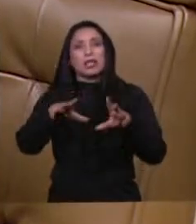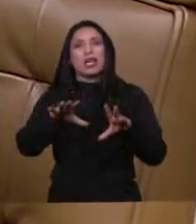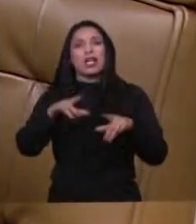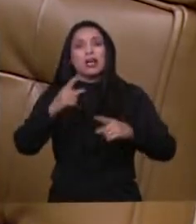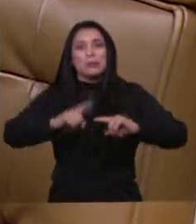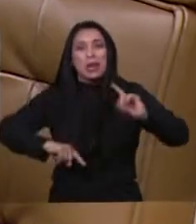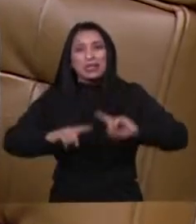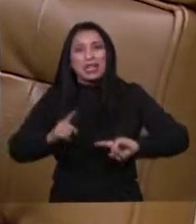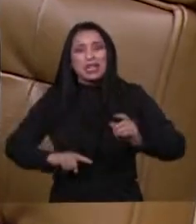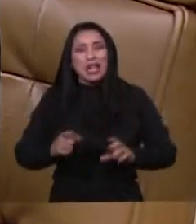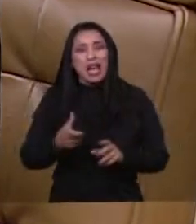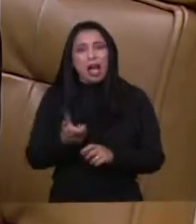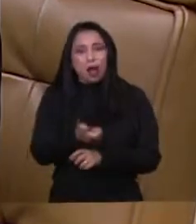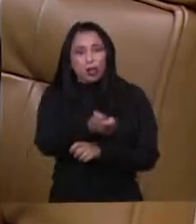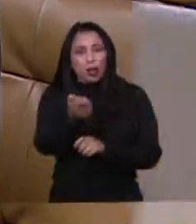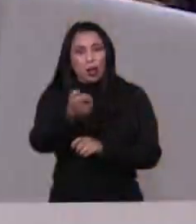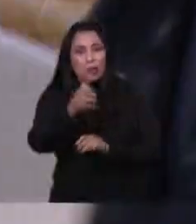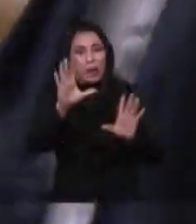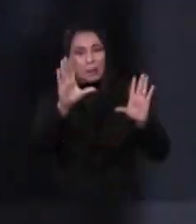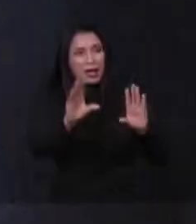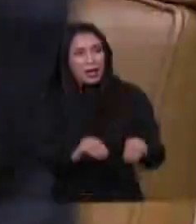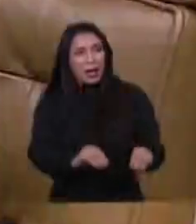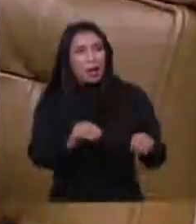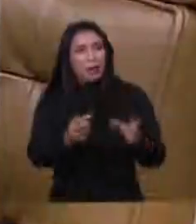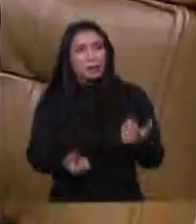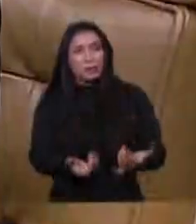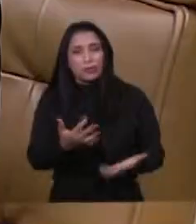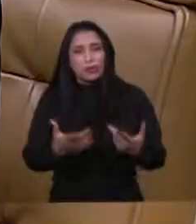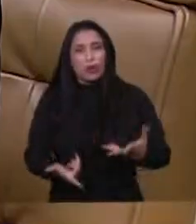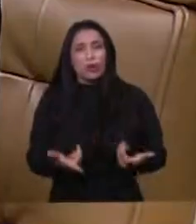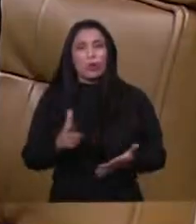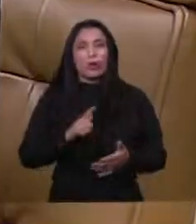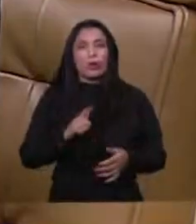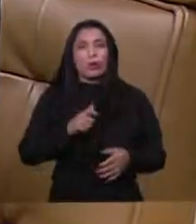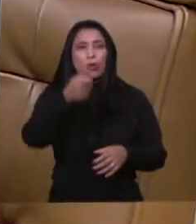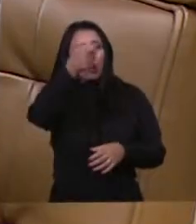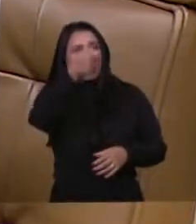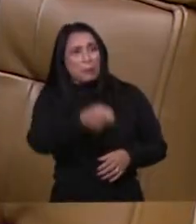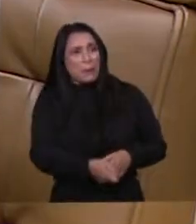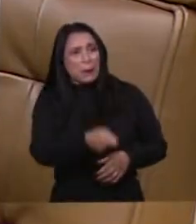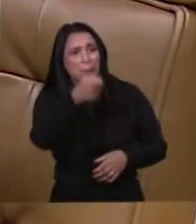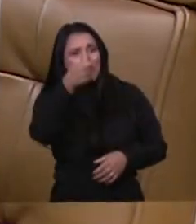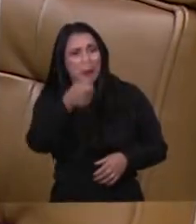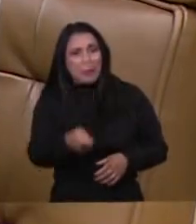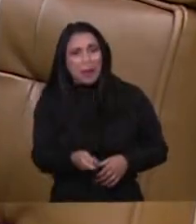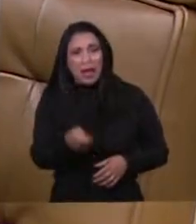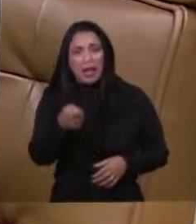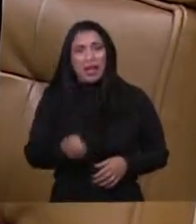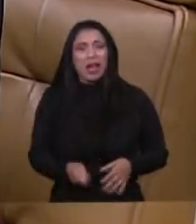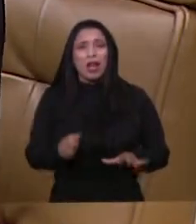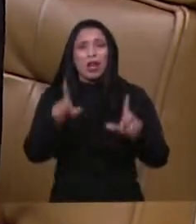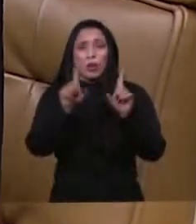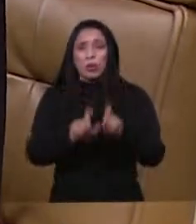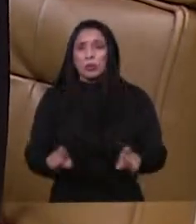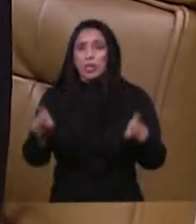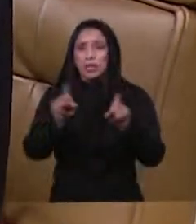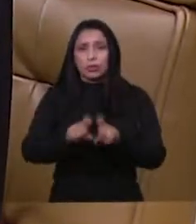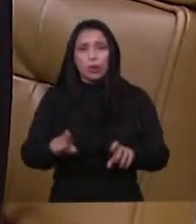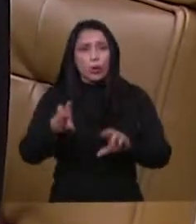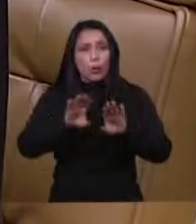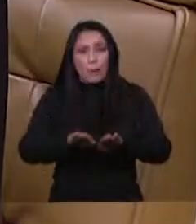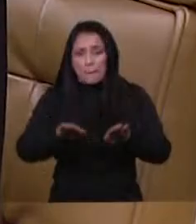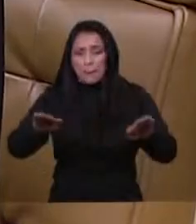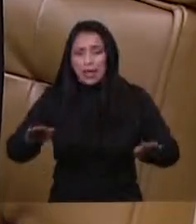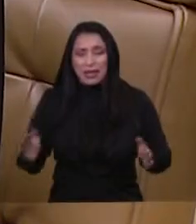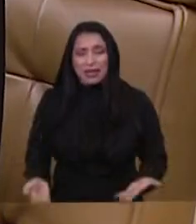lixeiras, extintores de incêndio, obras de artes, quadros, portal detector de metais, raio-x, além de computadores, mesas, cadeiras,